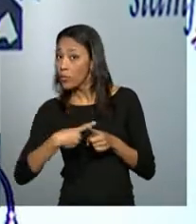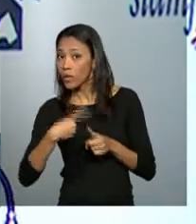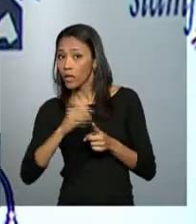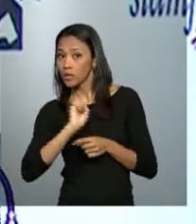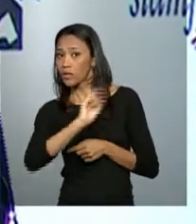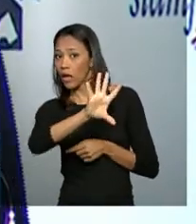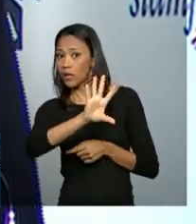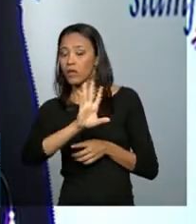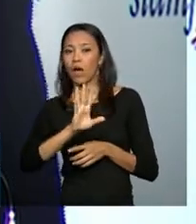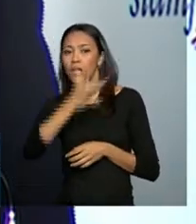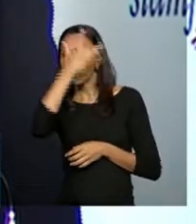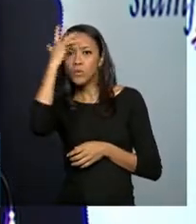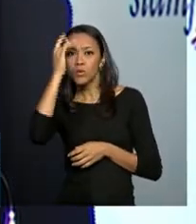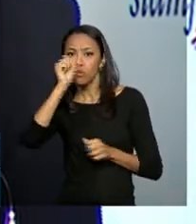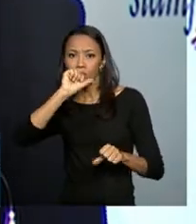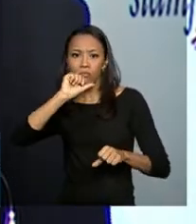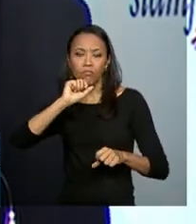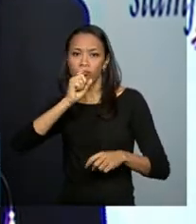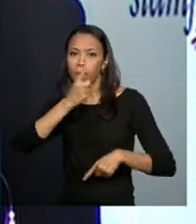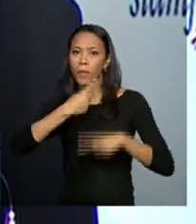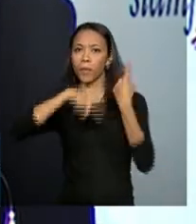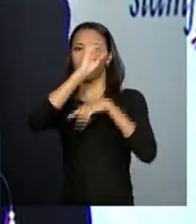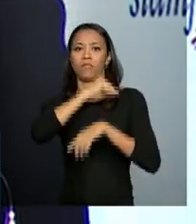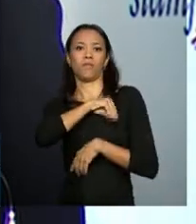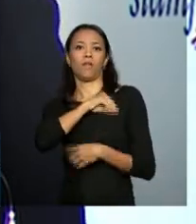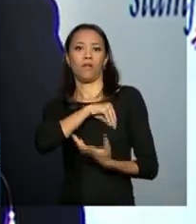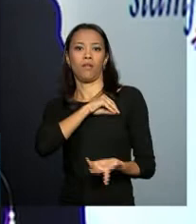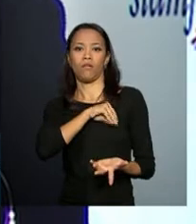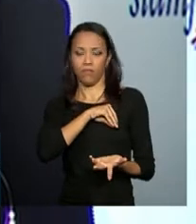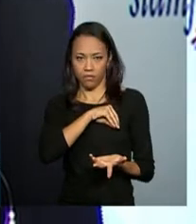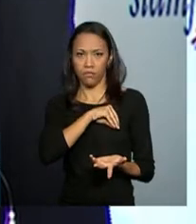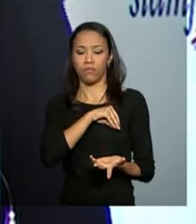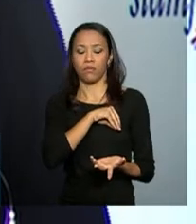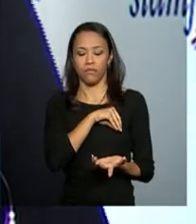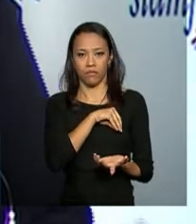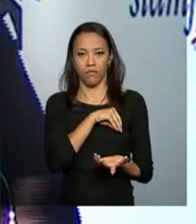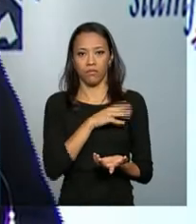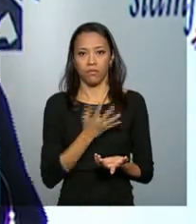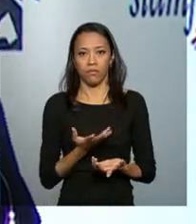diferença, as pessoas mudaram de patamar de emprego e renda.